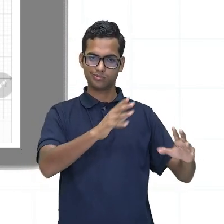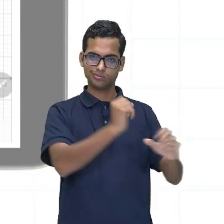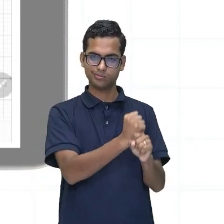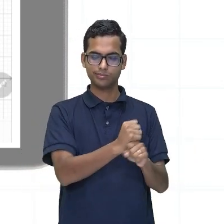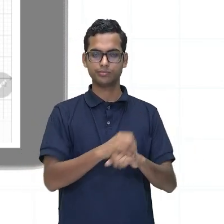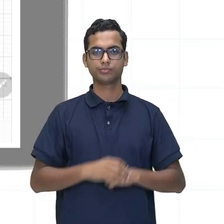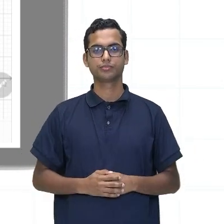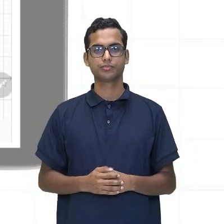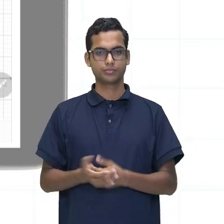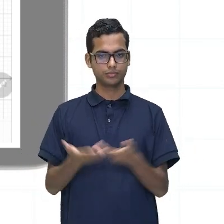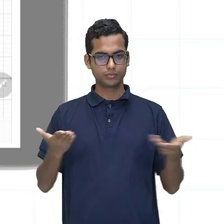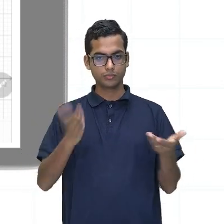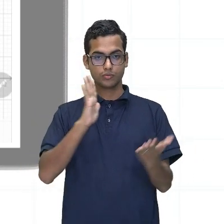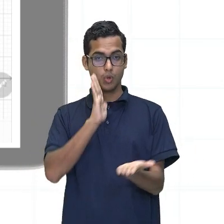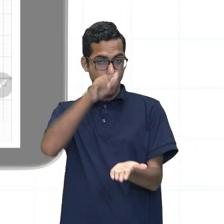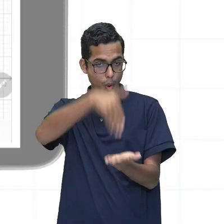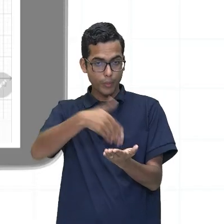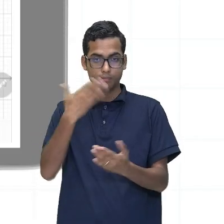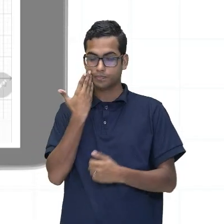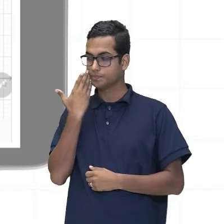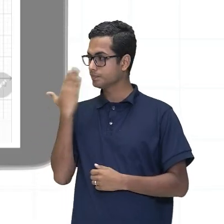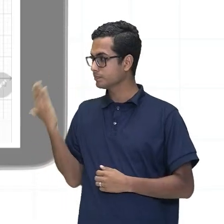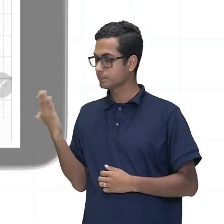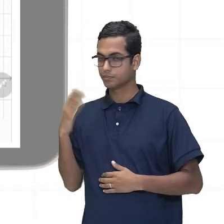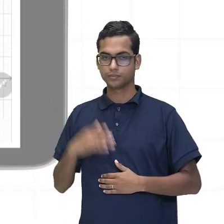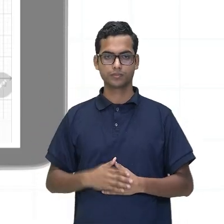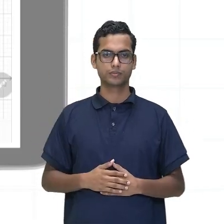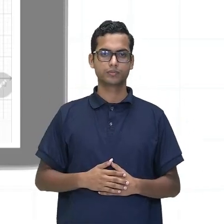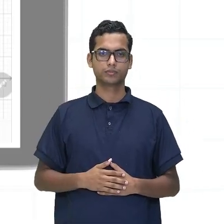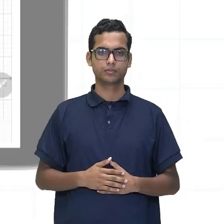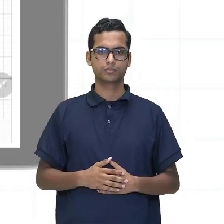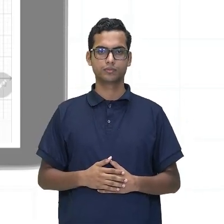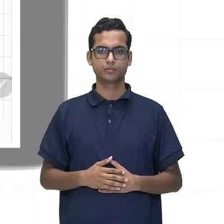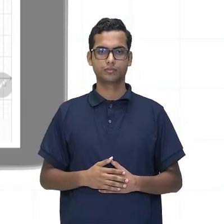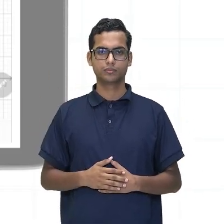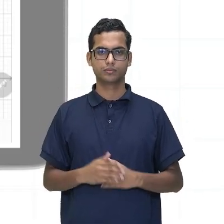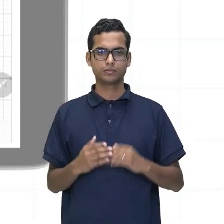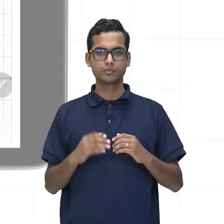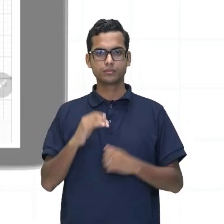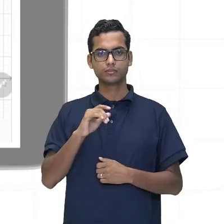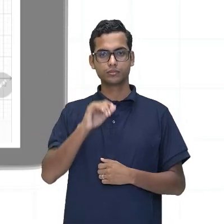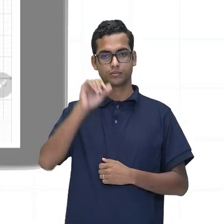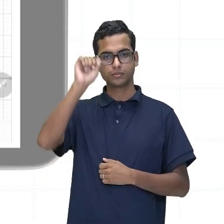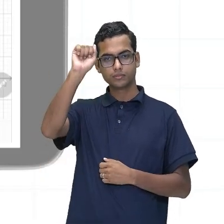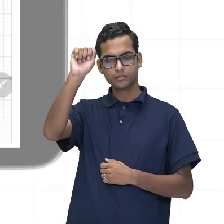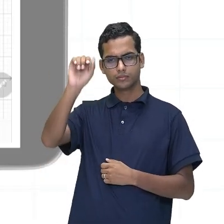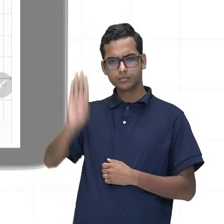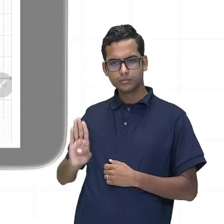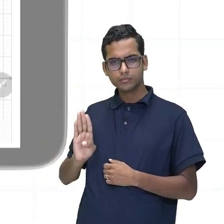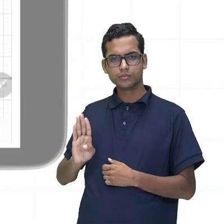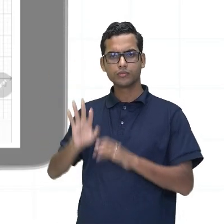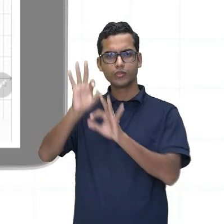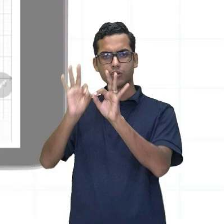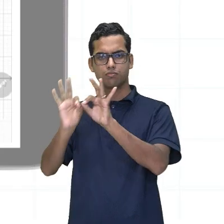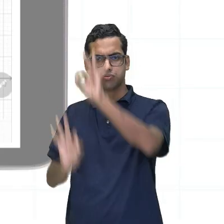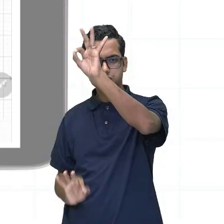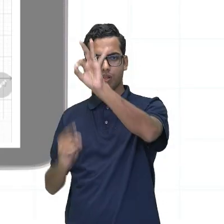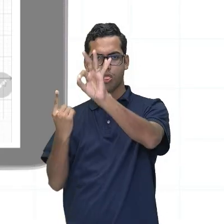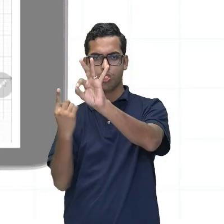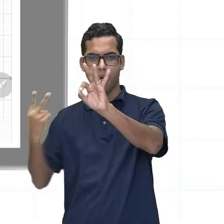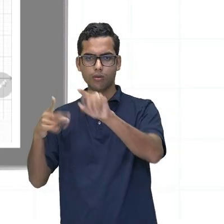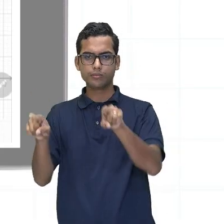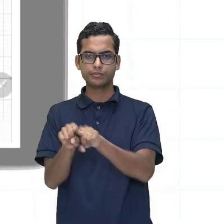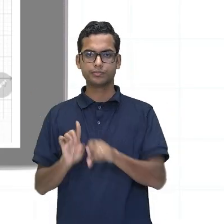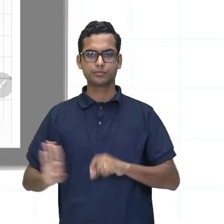agora a medida do lado que vai de A até B é 12, a medida que vai de B